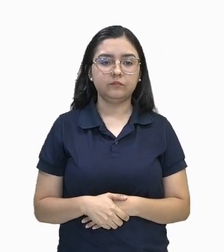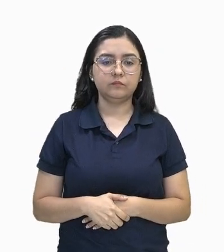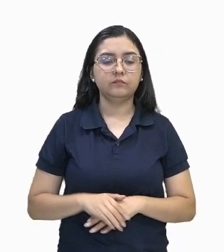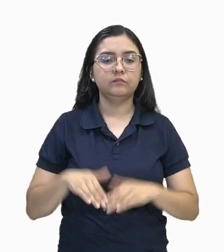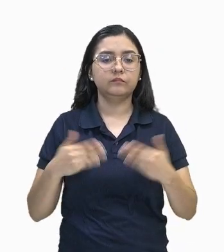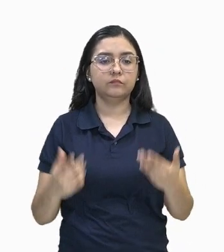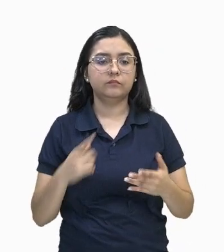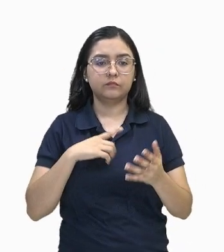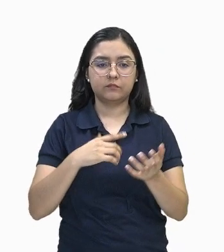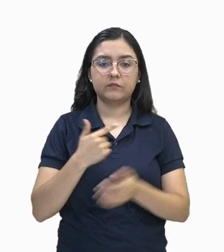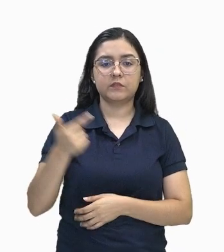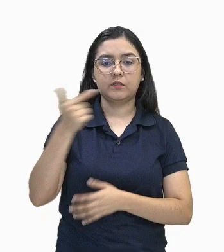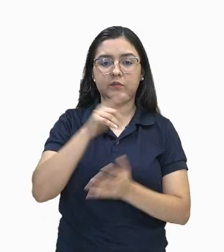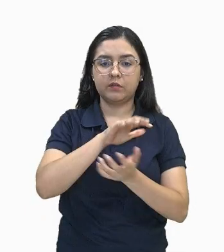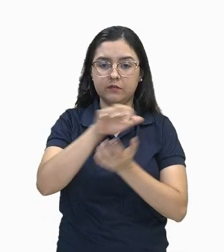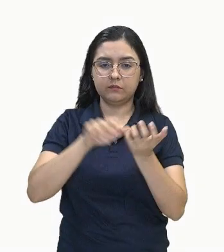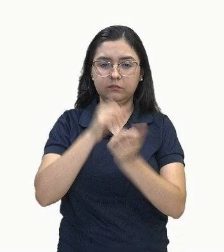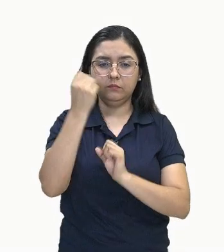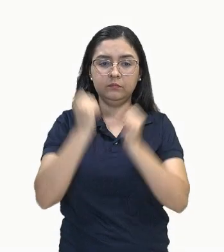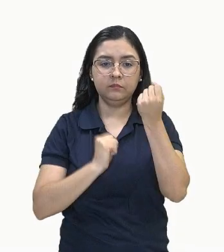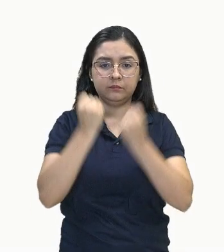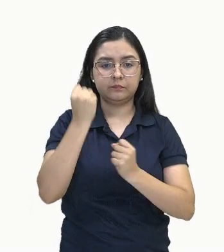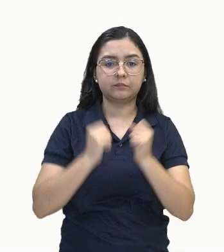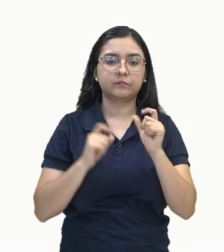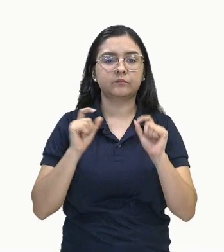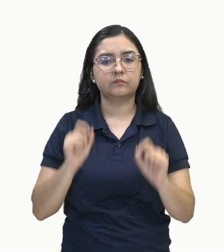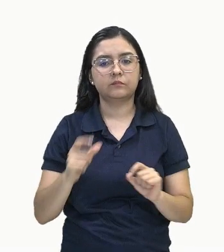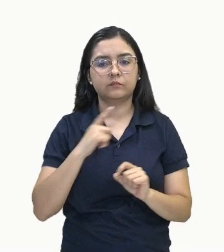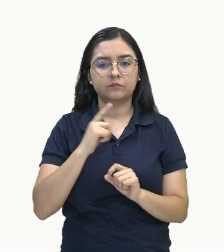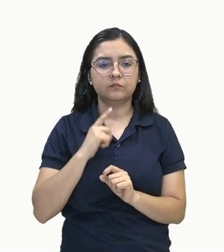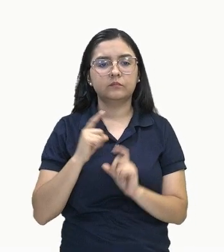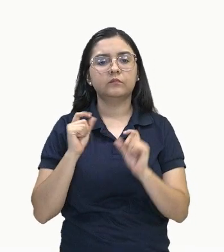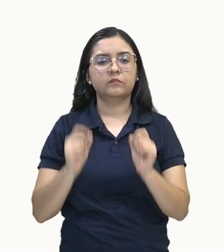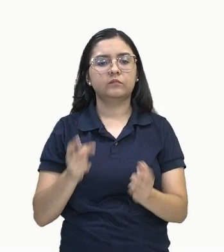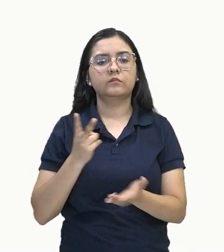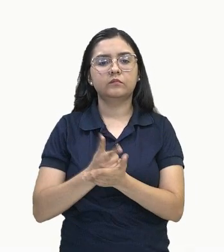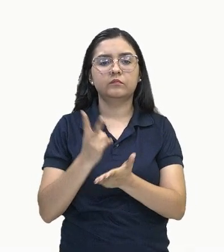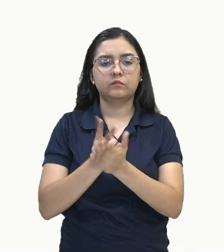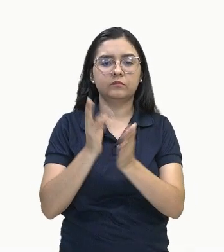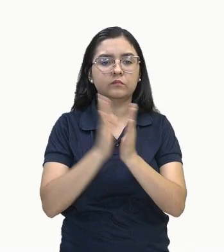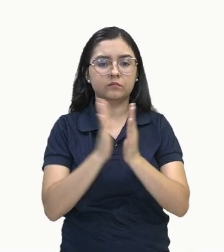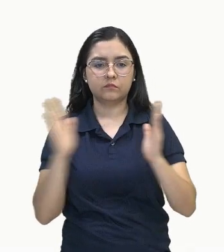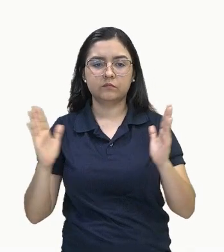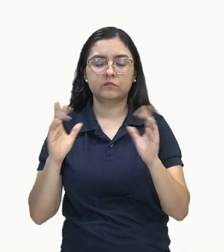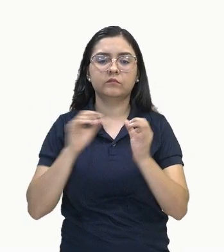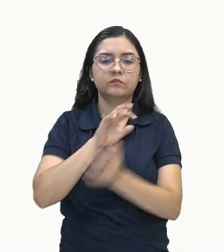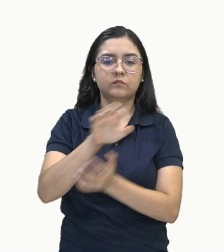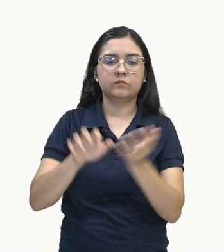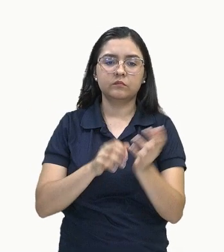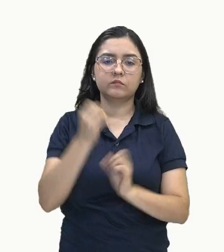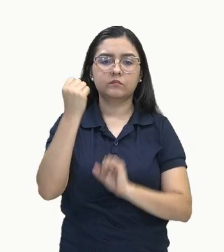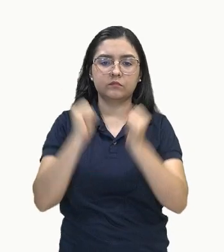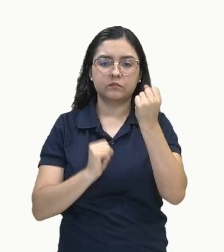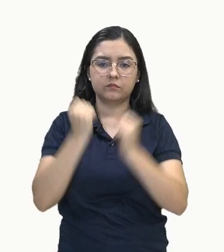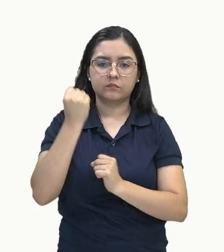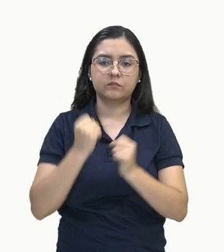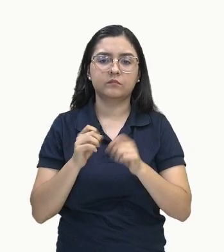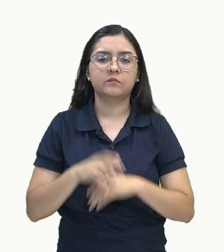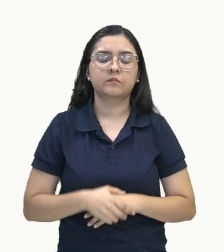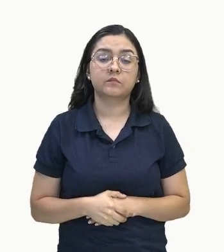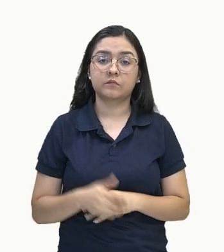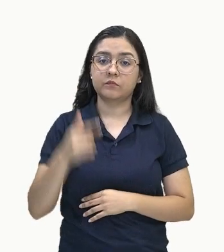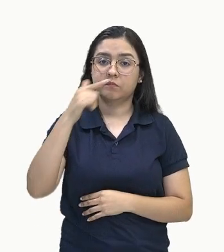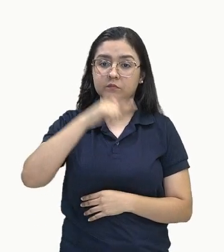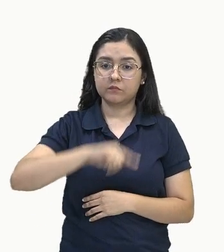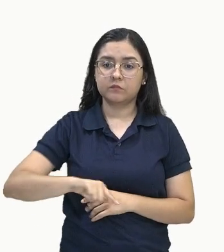Segunda Revolução Industrial, no caso, corresponde à continuidade do processo de Revolução Industrial. Mais uma